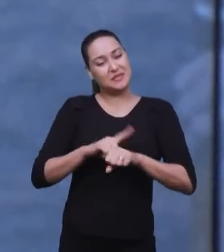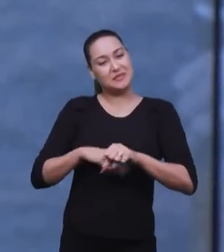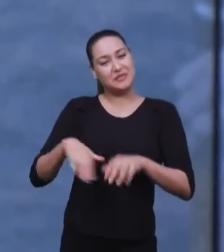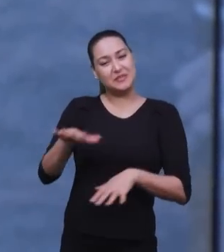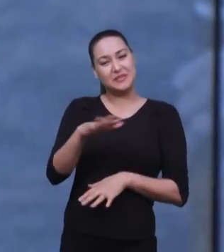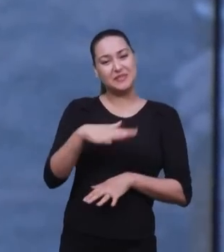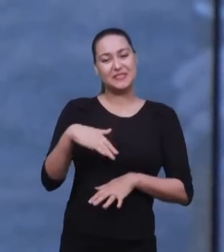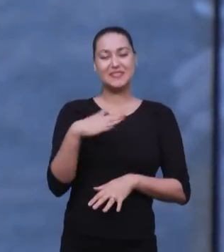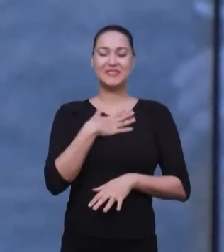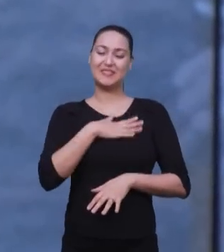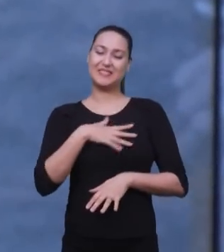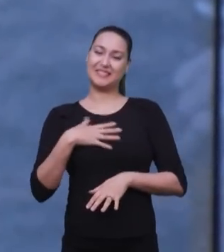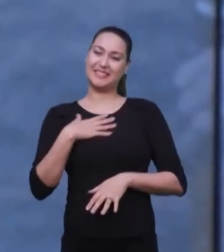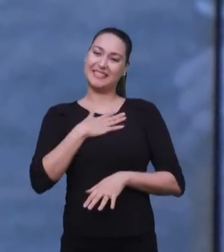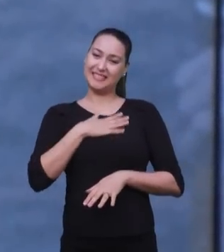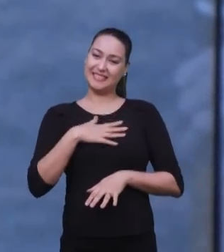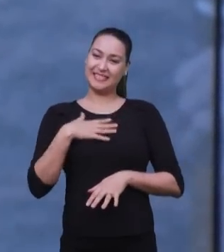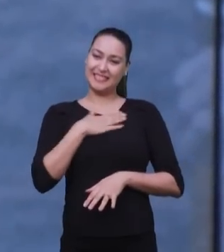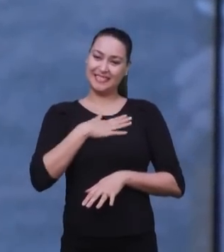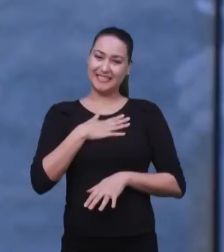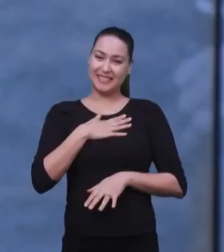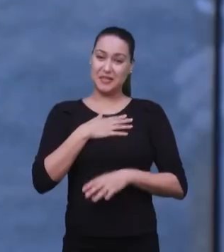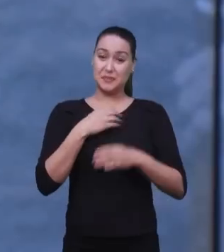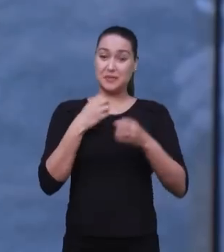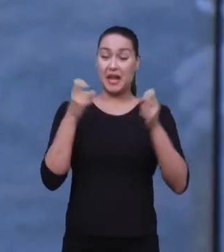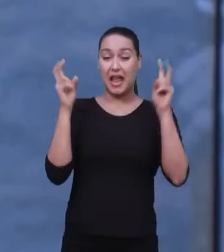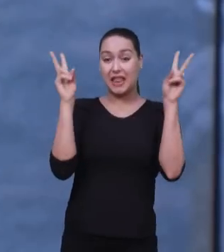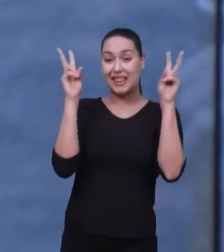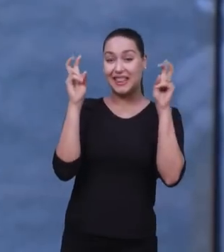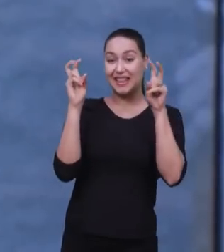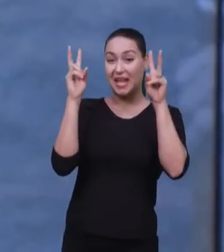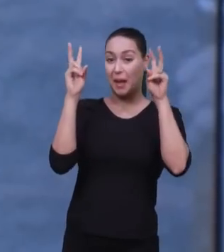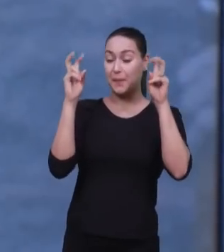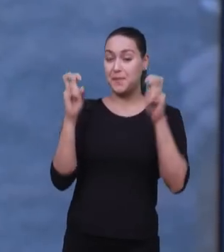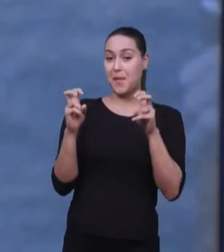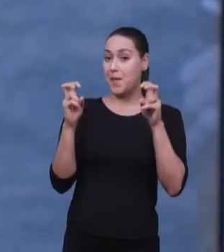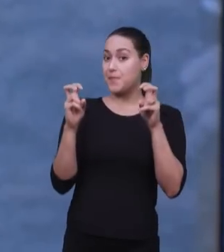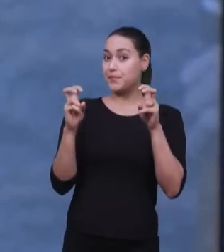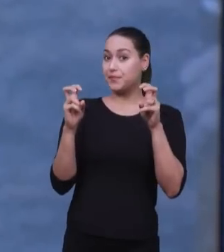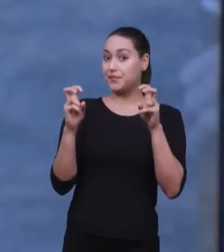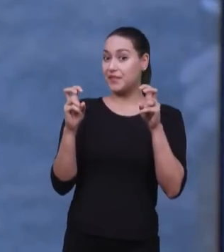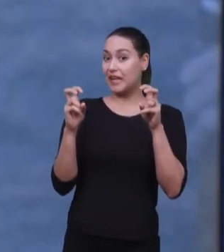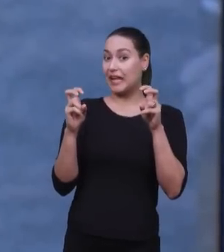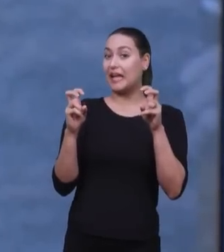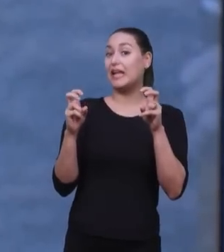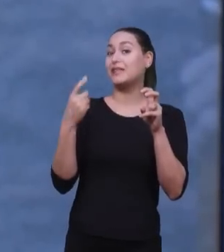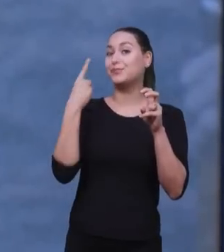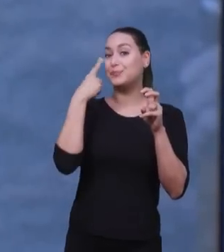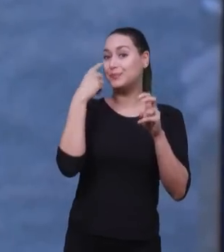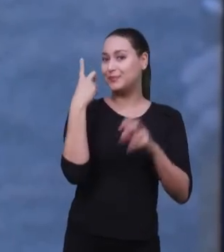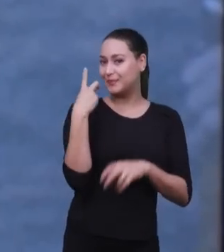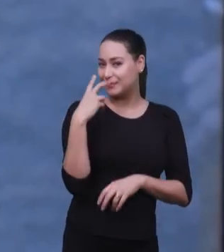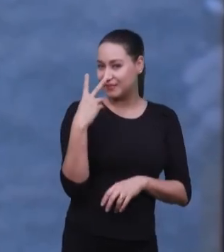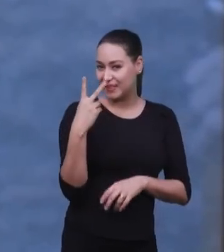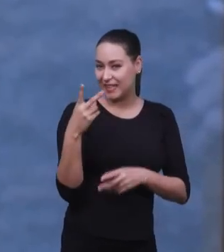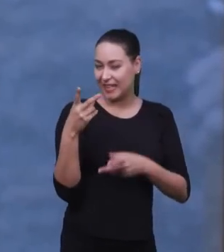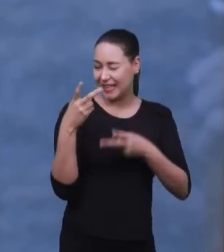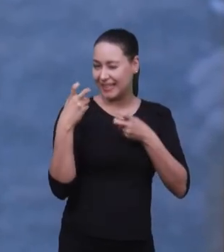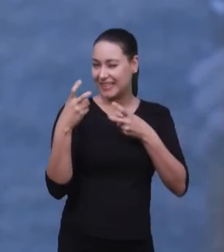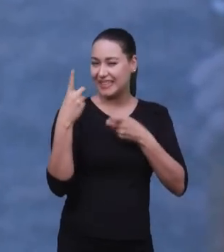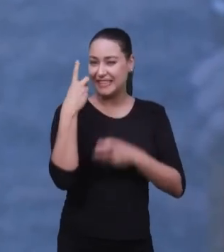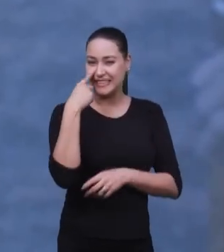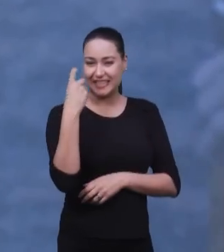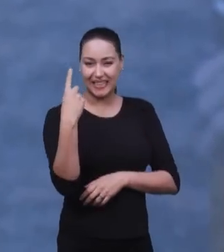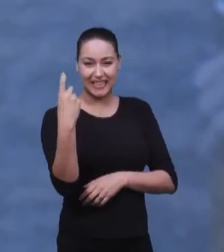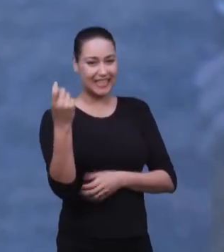espaço agradável que a gente tem aqui para falar sobre temas que são do interesse do jovem, do seu